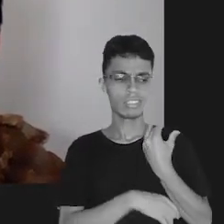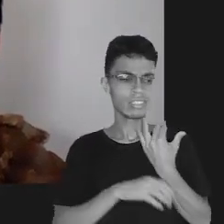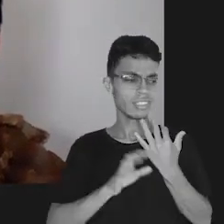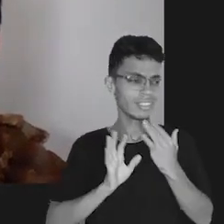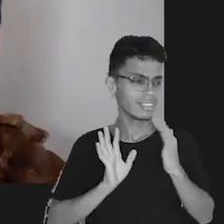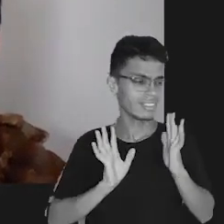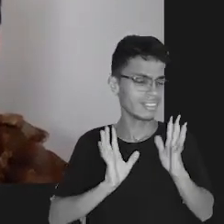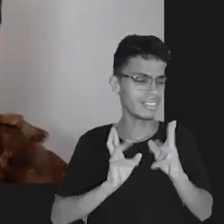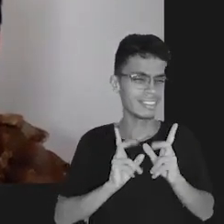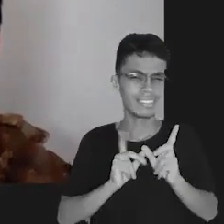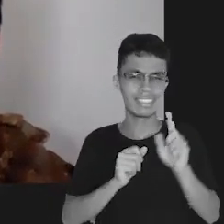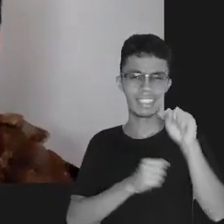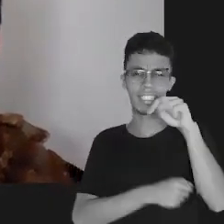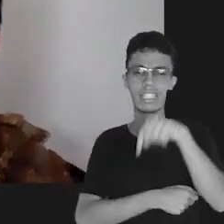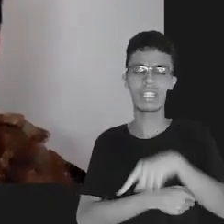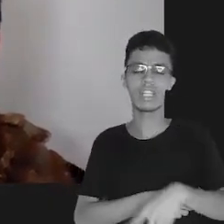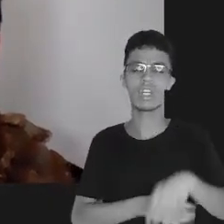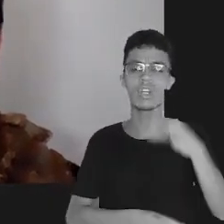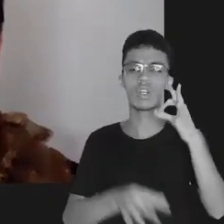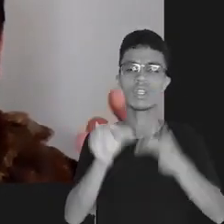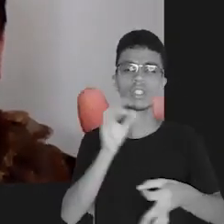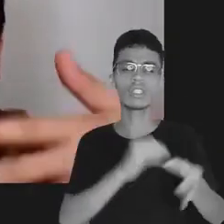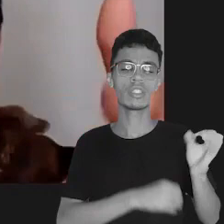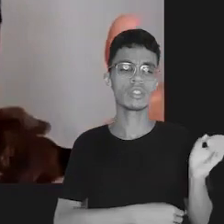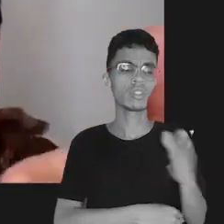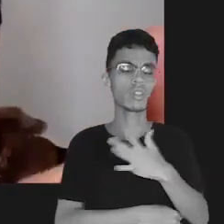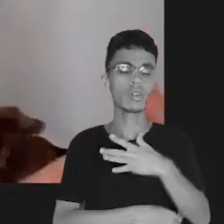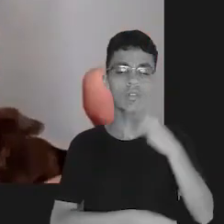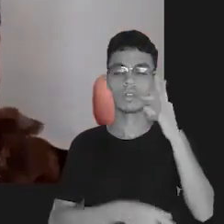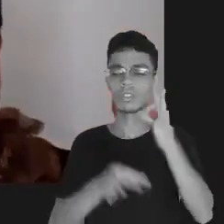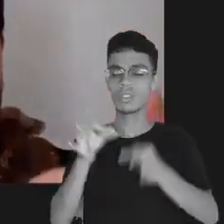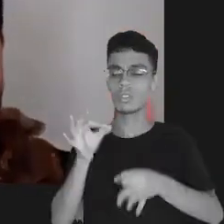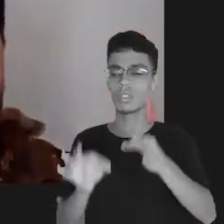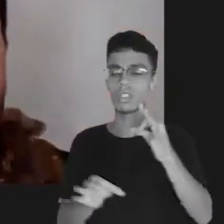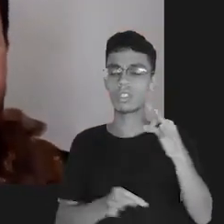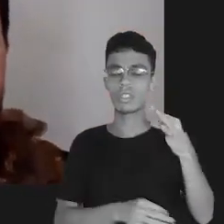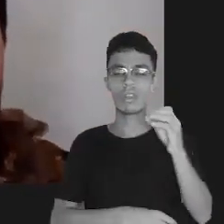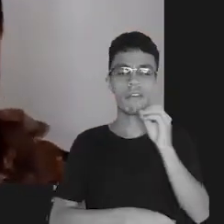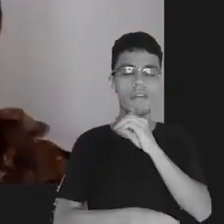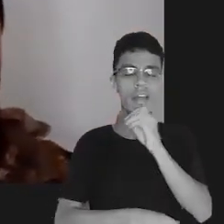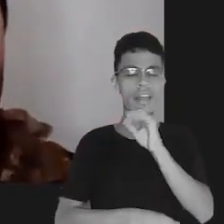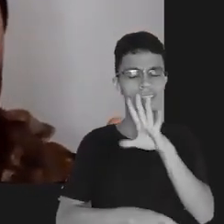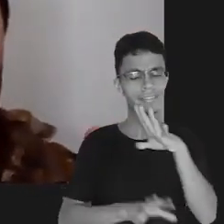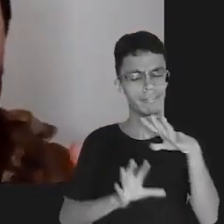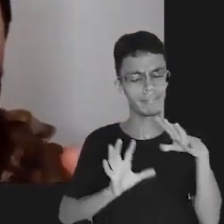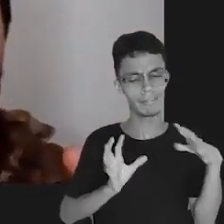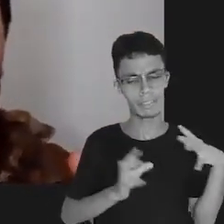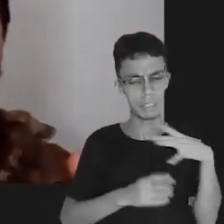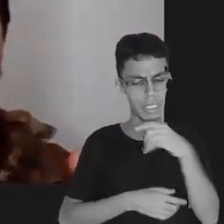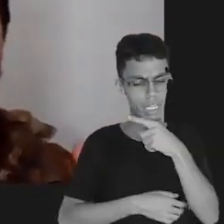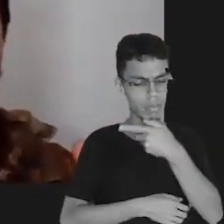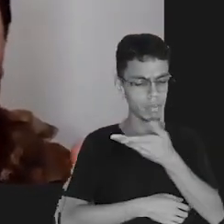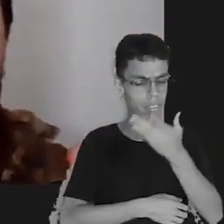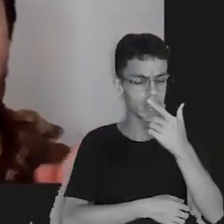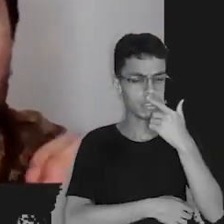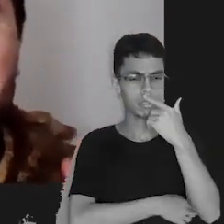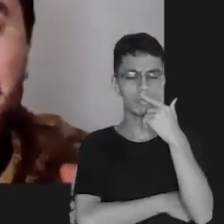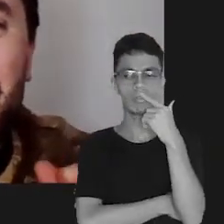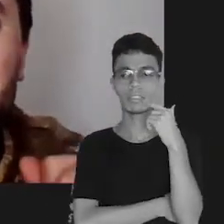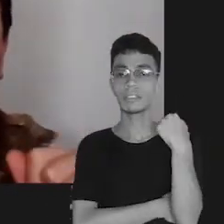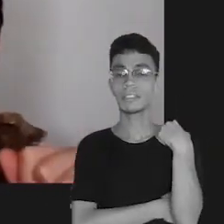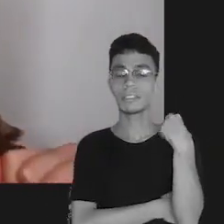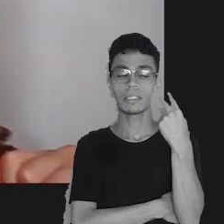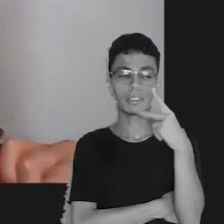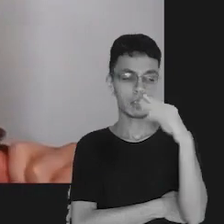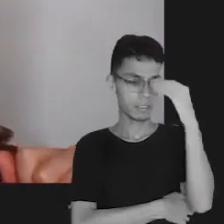toga. O juiz novo faz sinal para que o juiz velho se apresse. Bem. A nossa